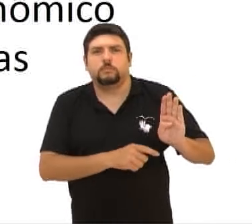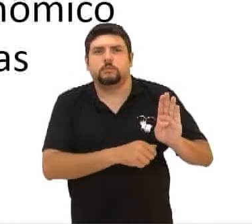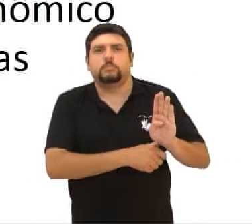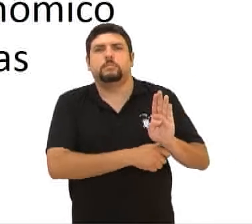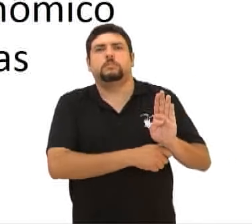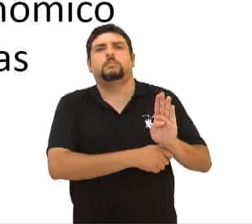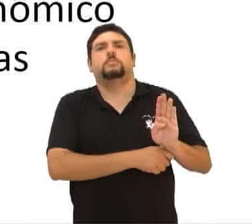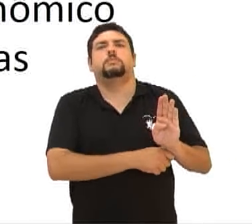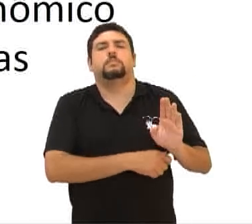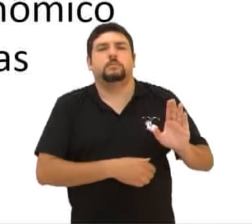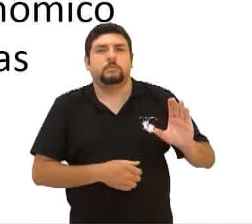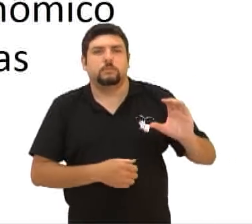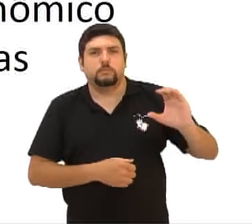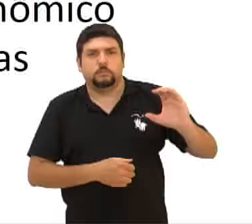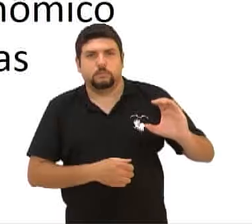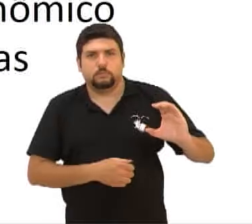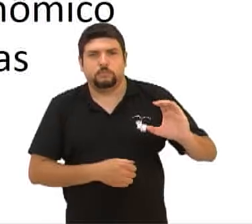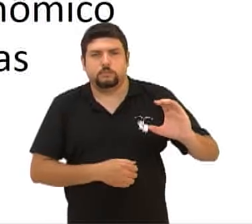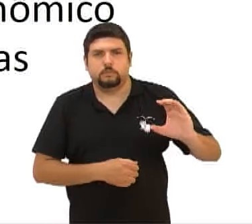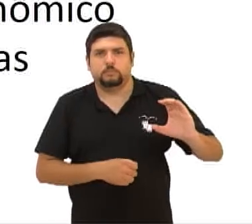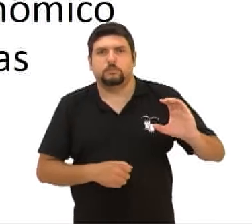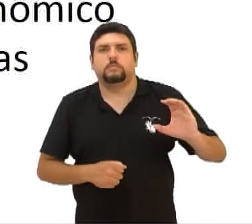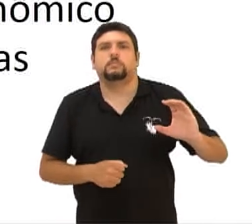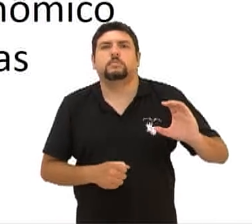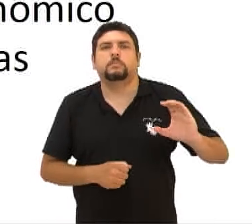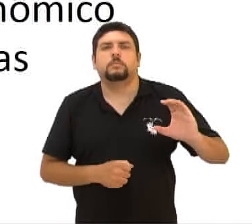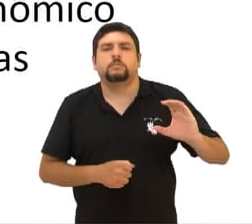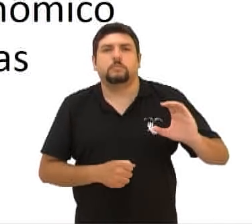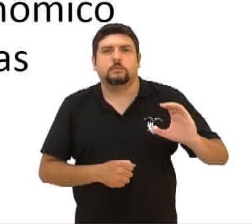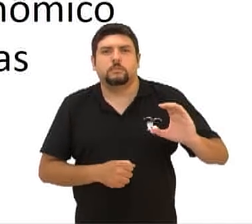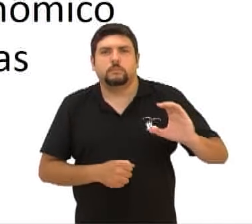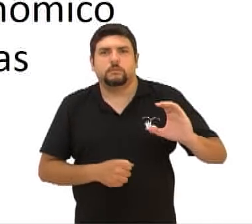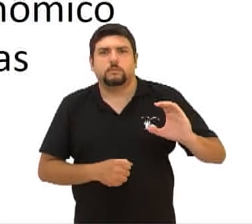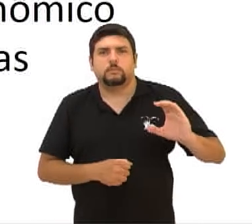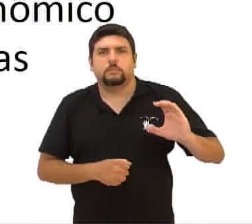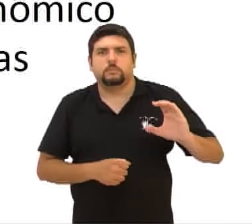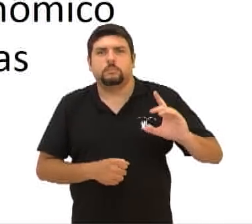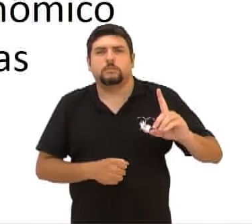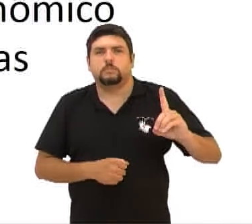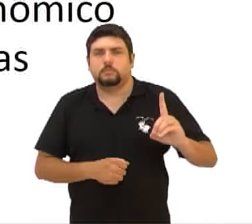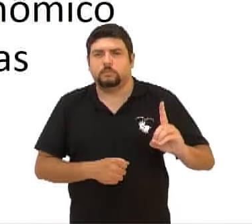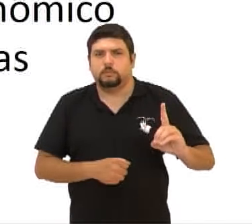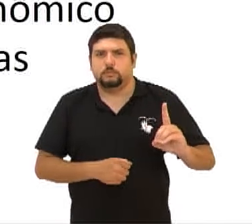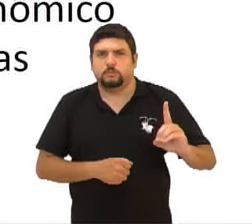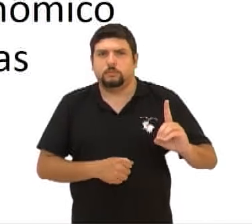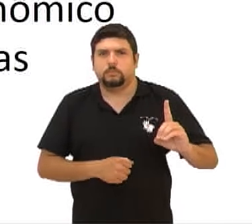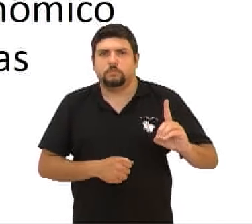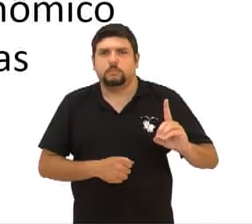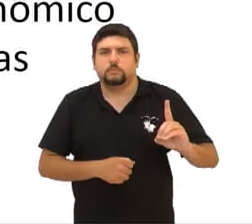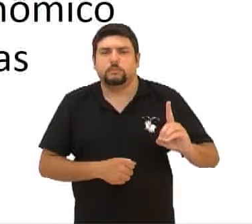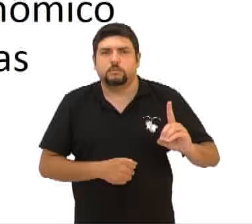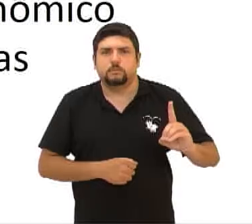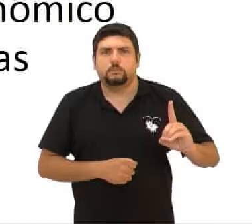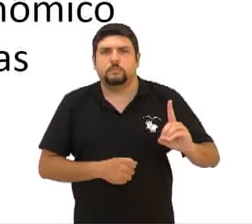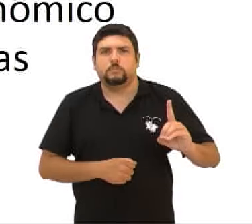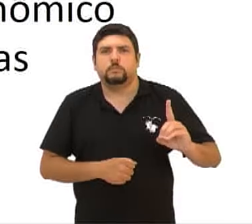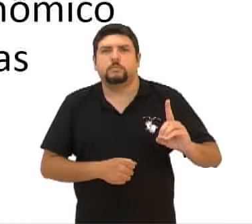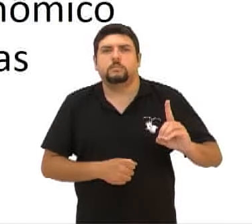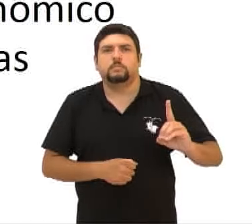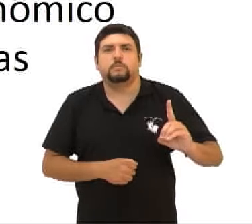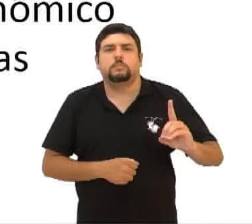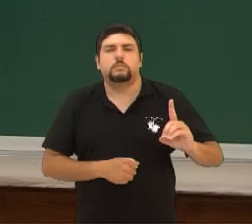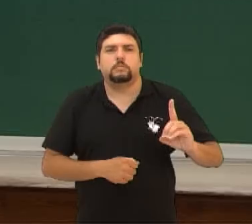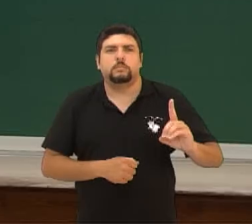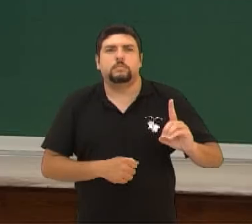organizadas, limpas e modernas. São cidades com expressivo desenvolvimento econômico ou cidades sede de grandes